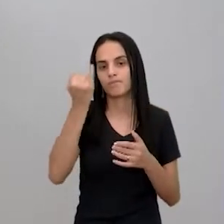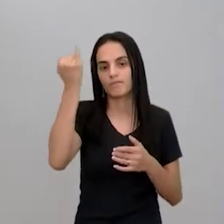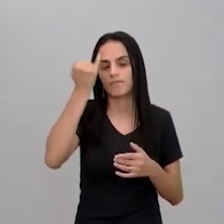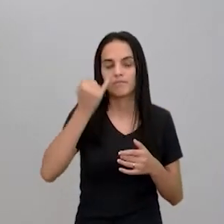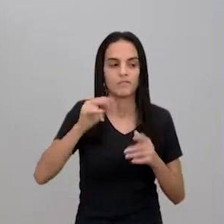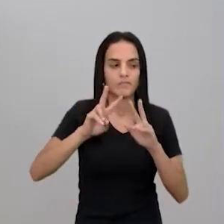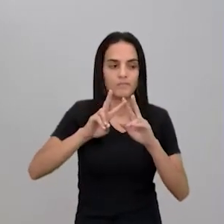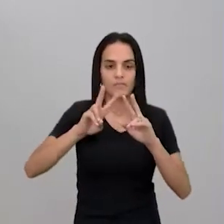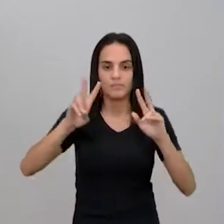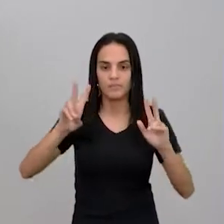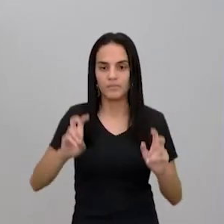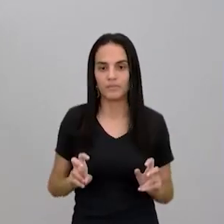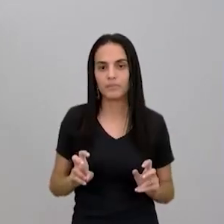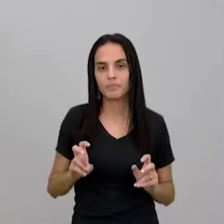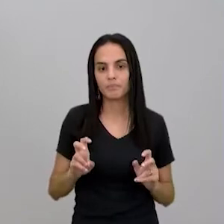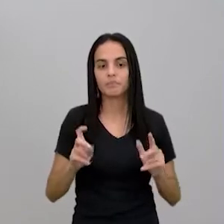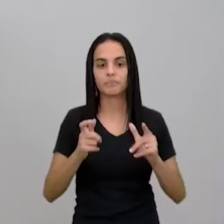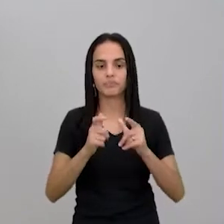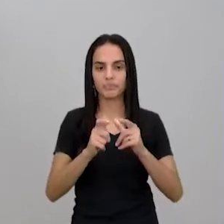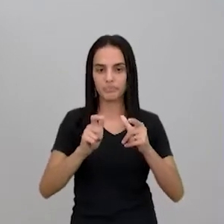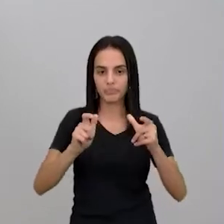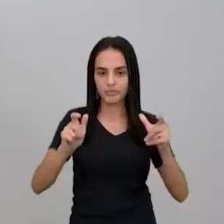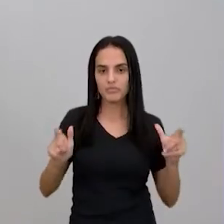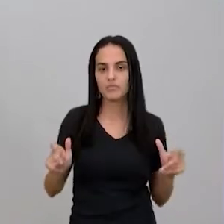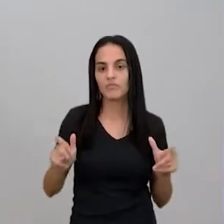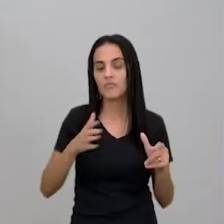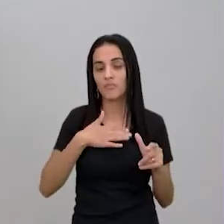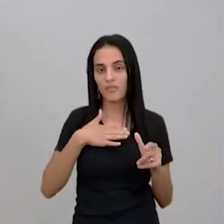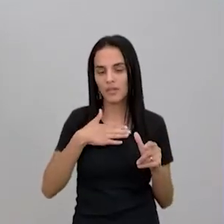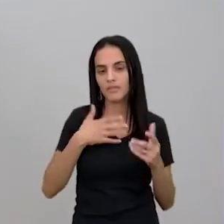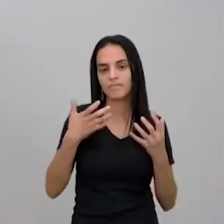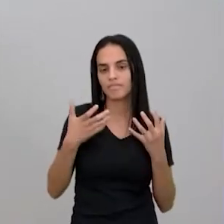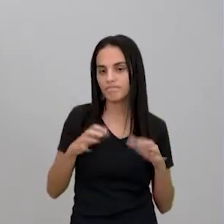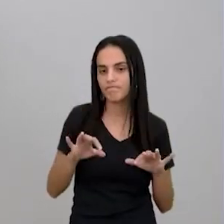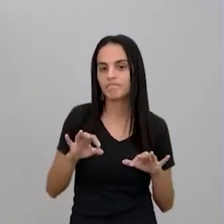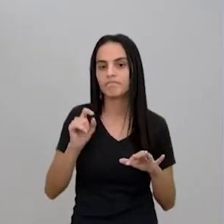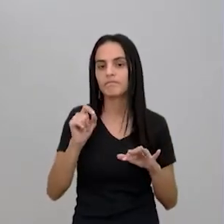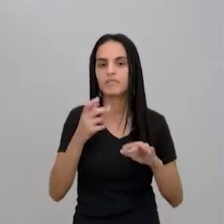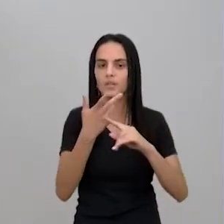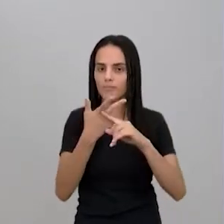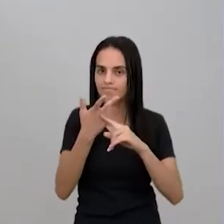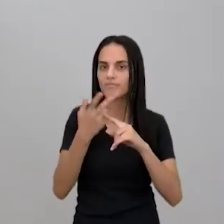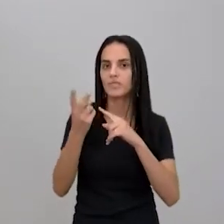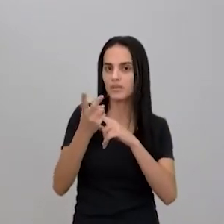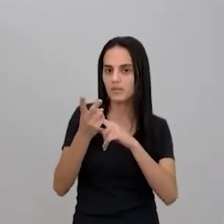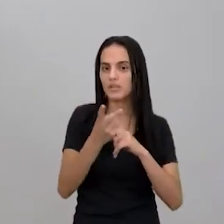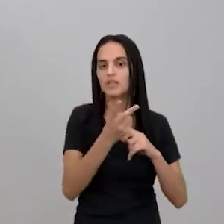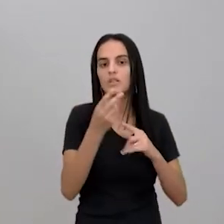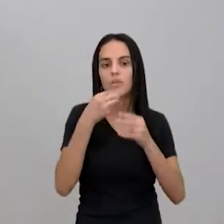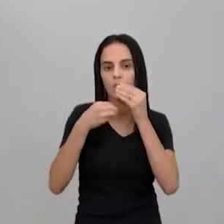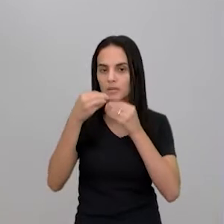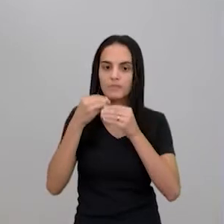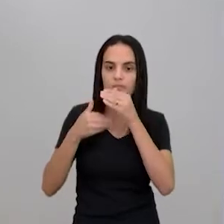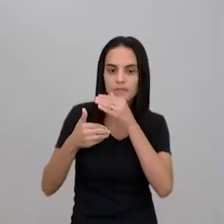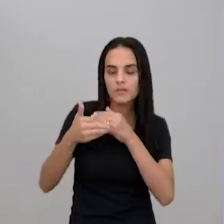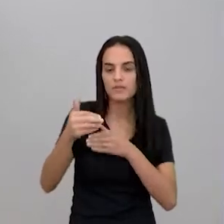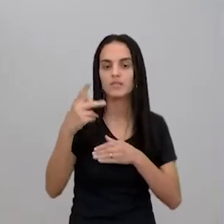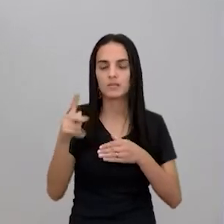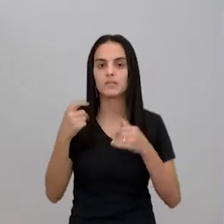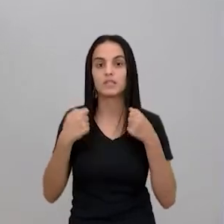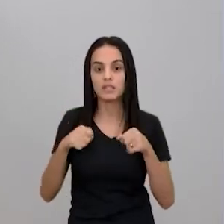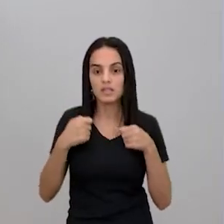excedentes, porque a cidade ela vive do comércio. Claro que hoje a cidade também vive dos serviços,